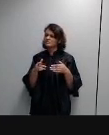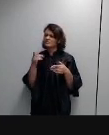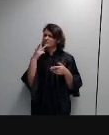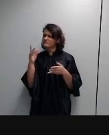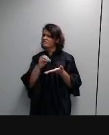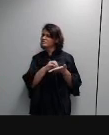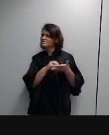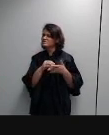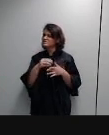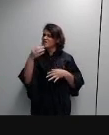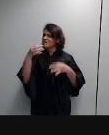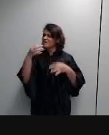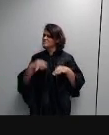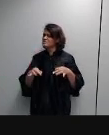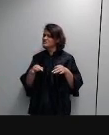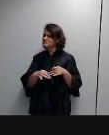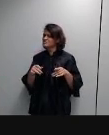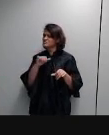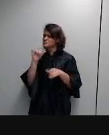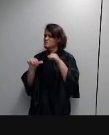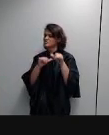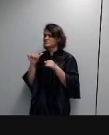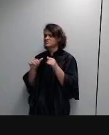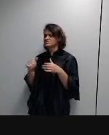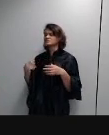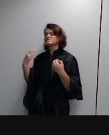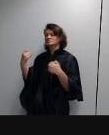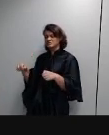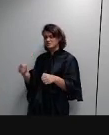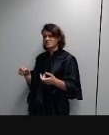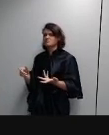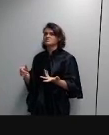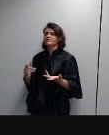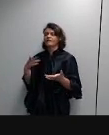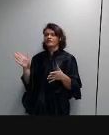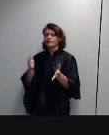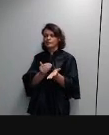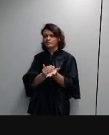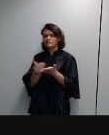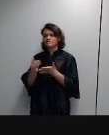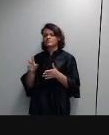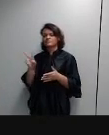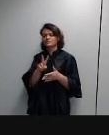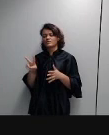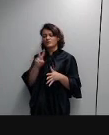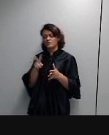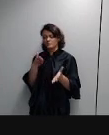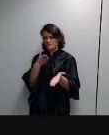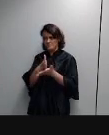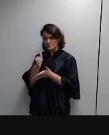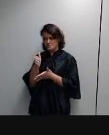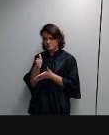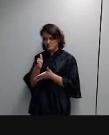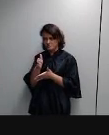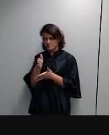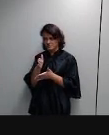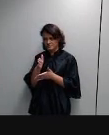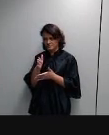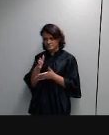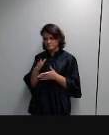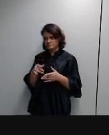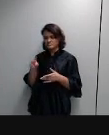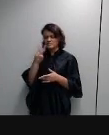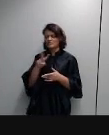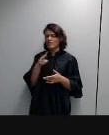fase de liquidação uma nova atualização deve necessariamente partir do valor no lugar o edital valor em tal data